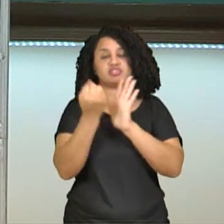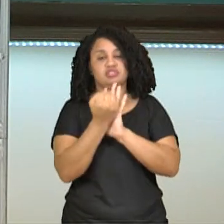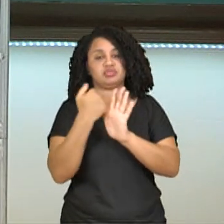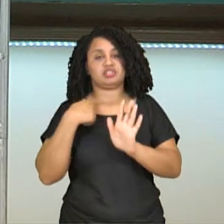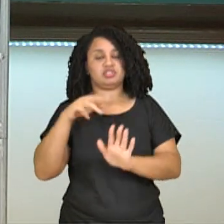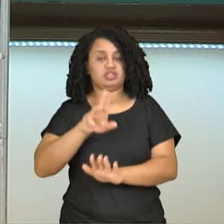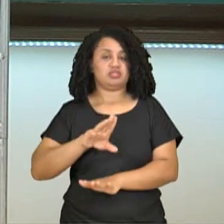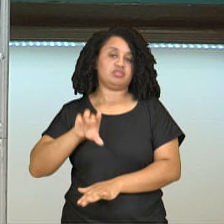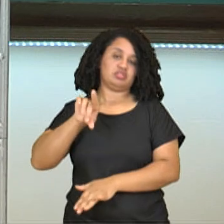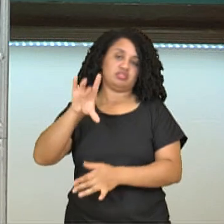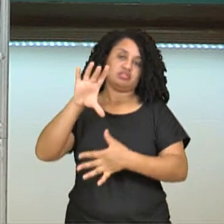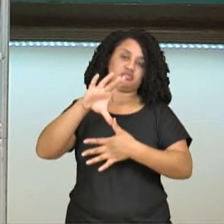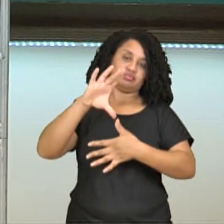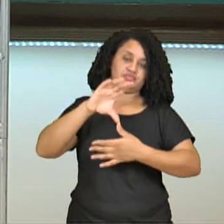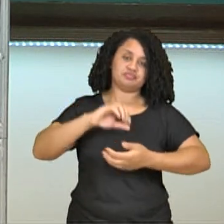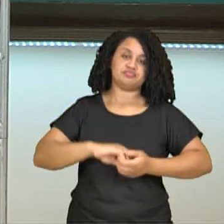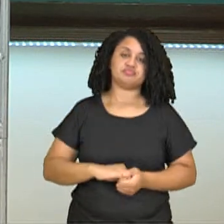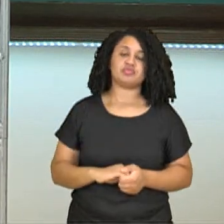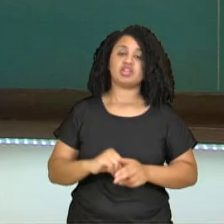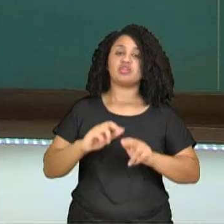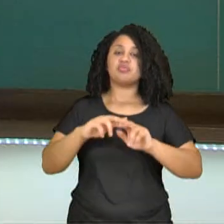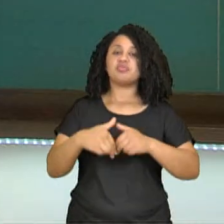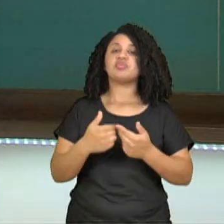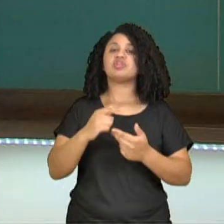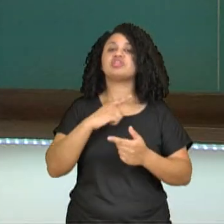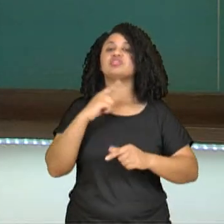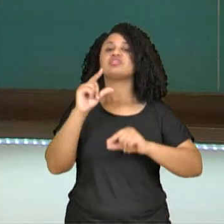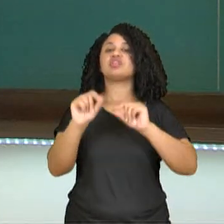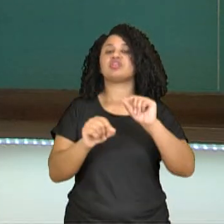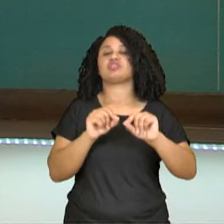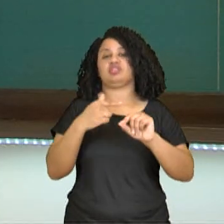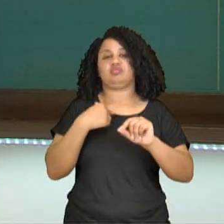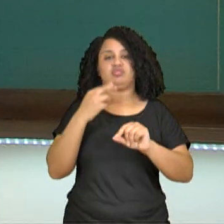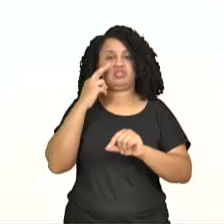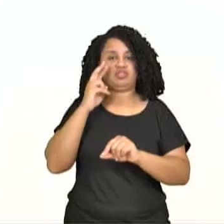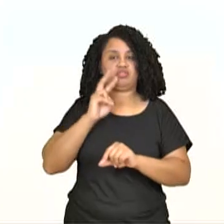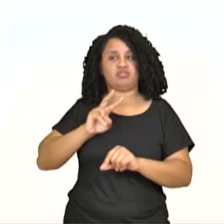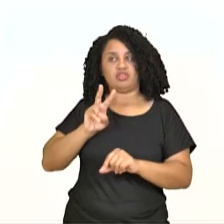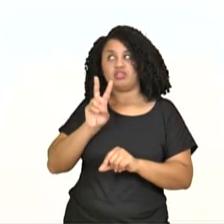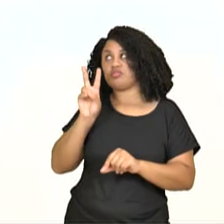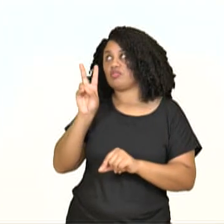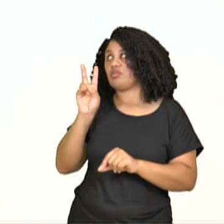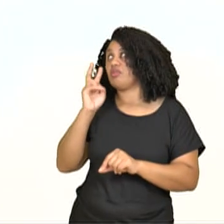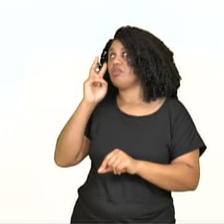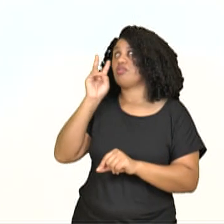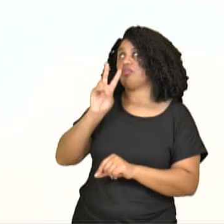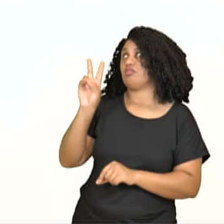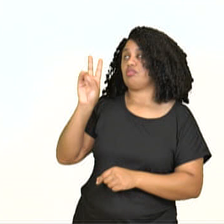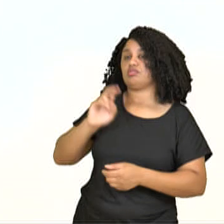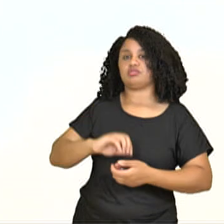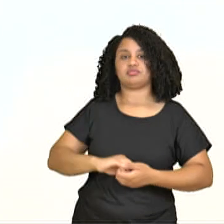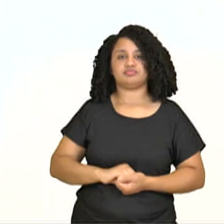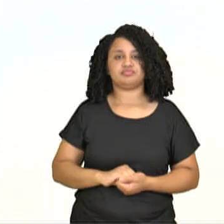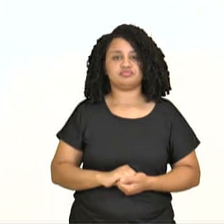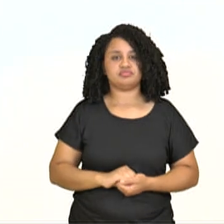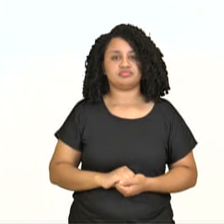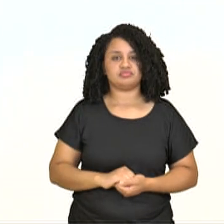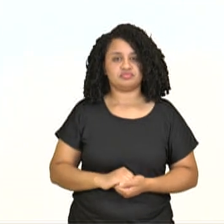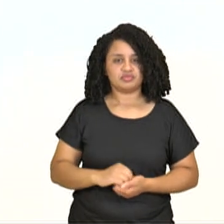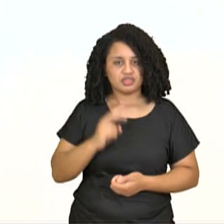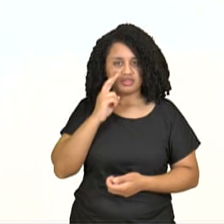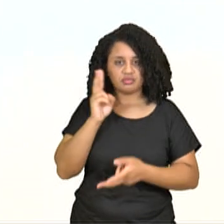naquele mapa. Para isso eu trago para você este mapa que você está visualizando na tela. Ó. É um mapa que apresenta para você as